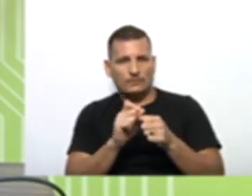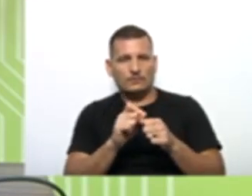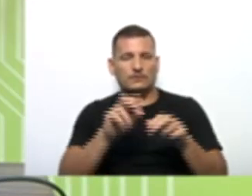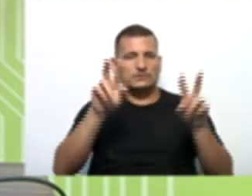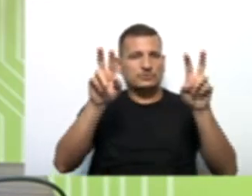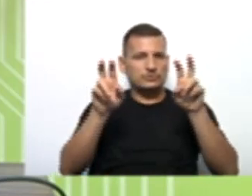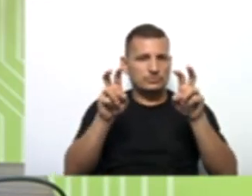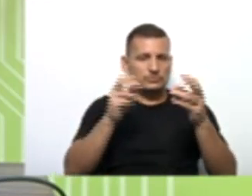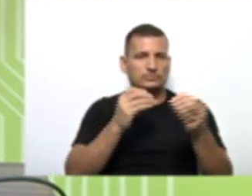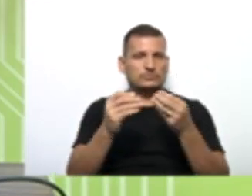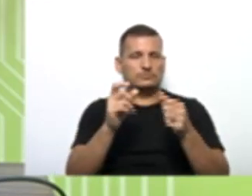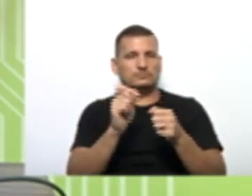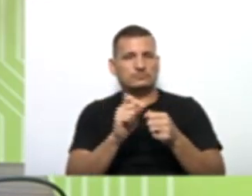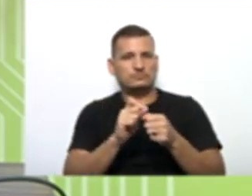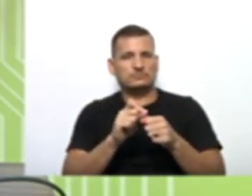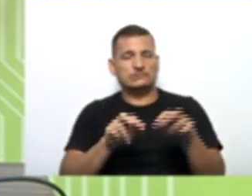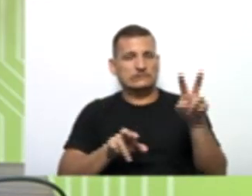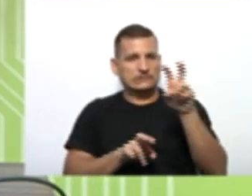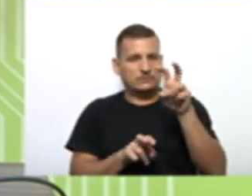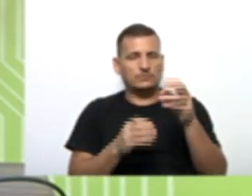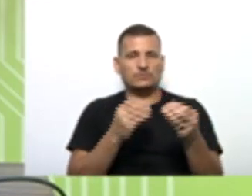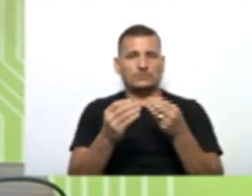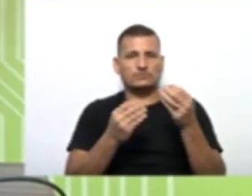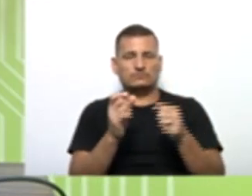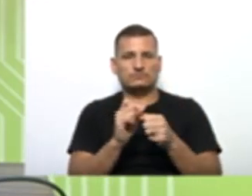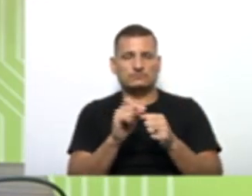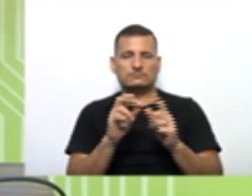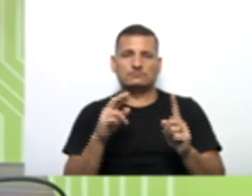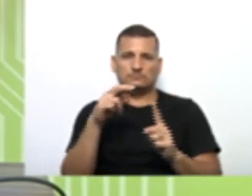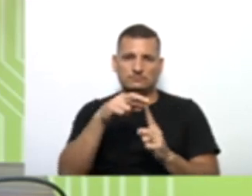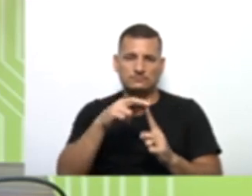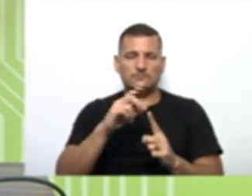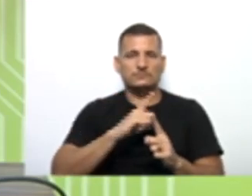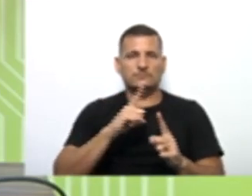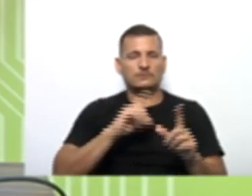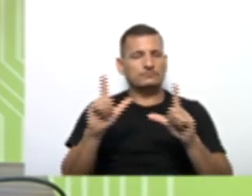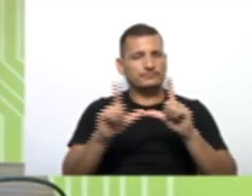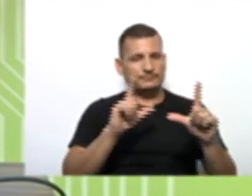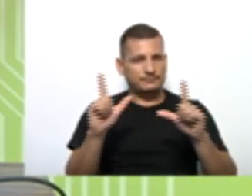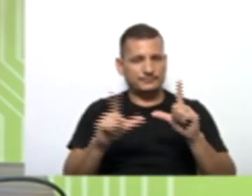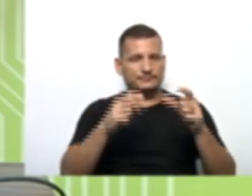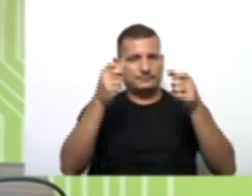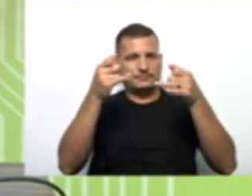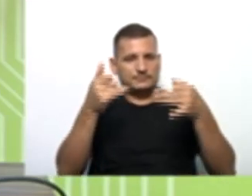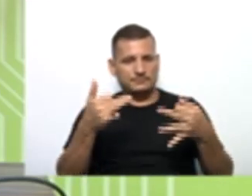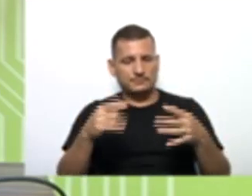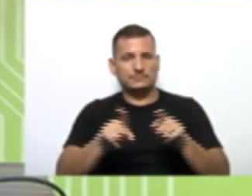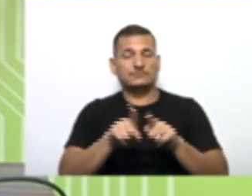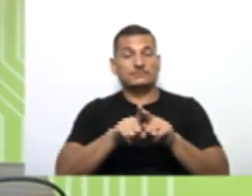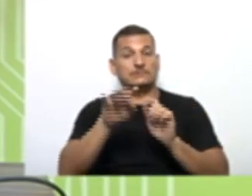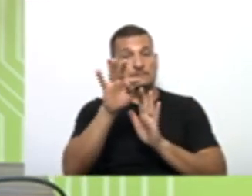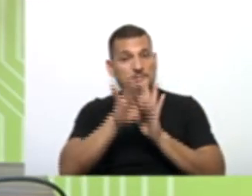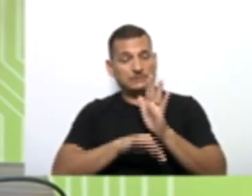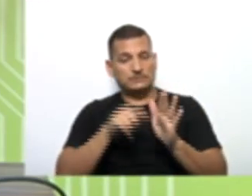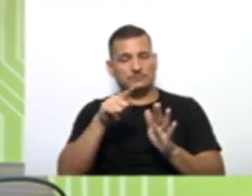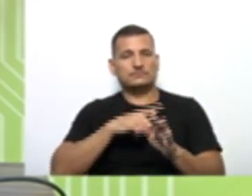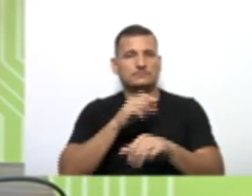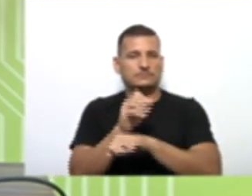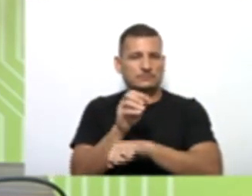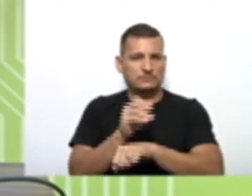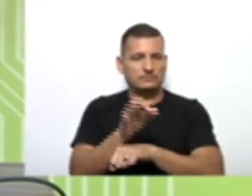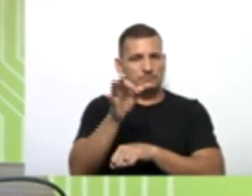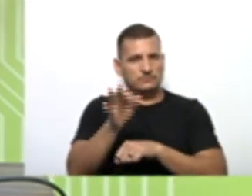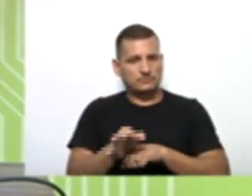formatação das citações e a formatação das referências. Tem os tutoriais e tem esse texto resumo com as orientações certinhas.